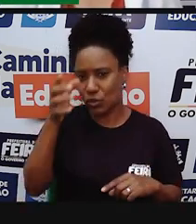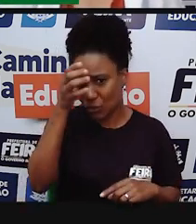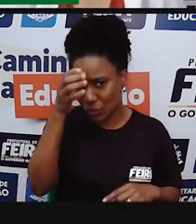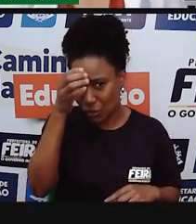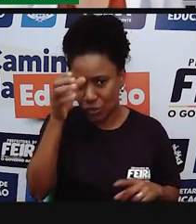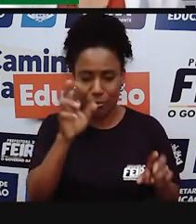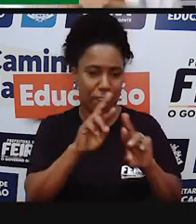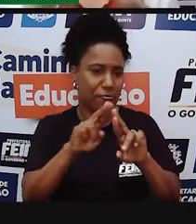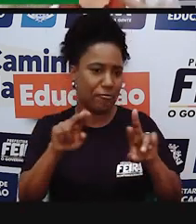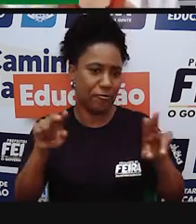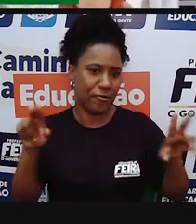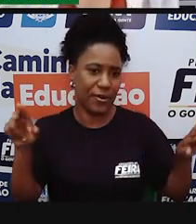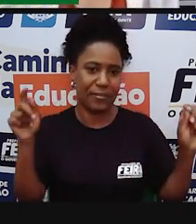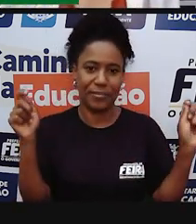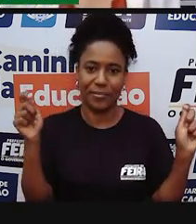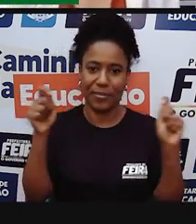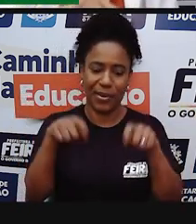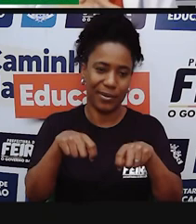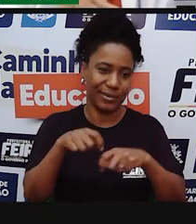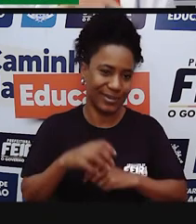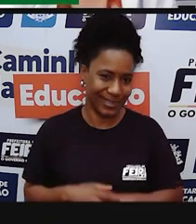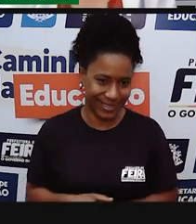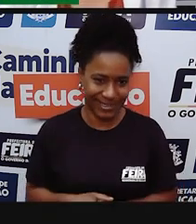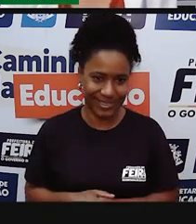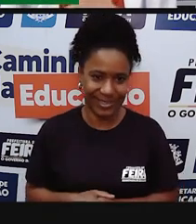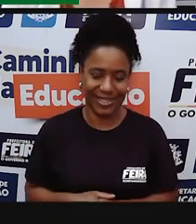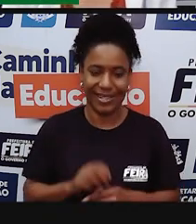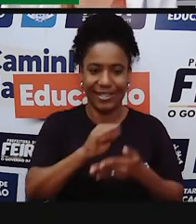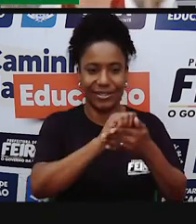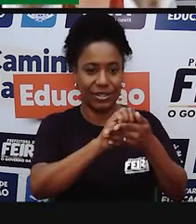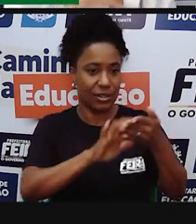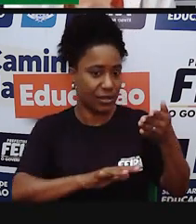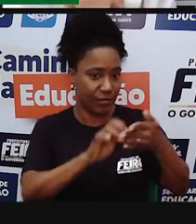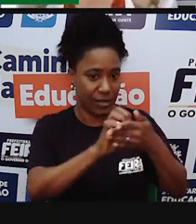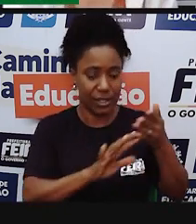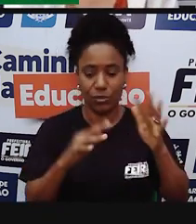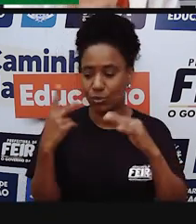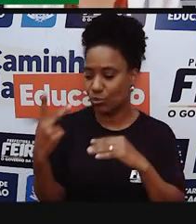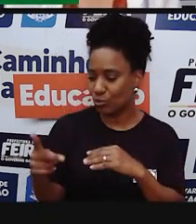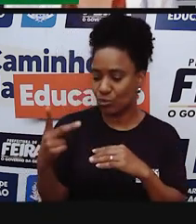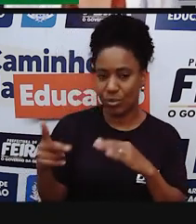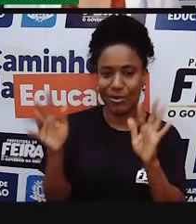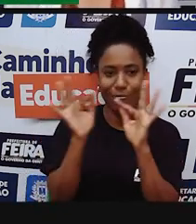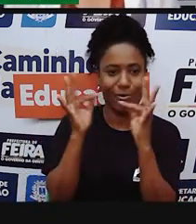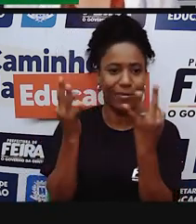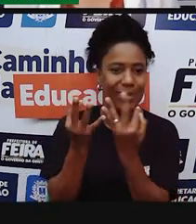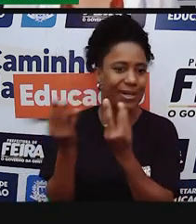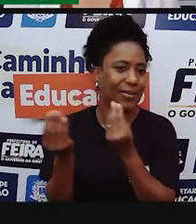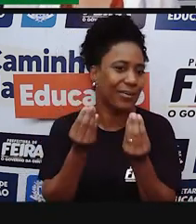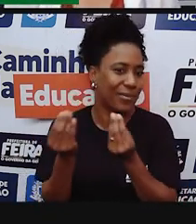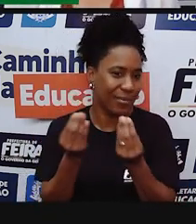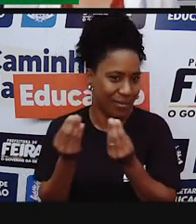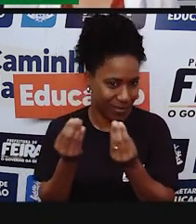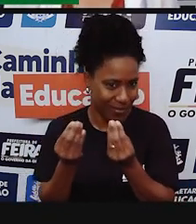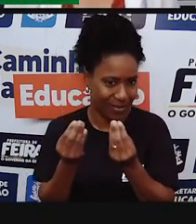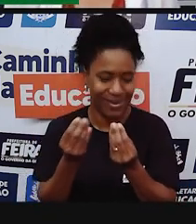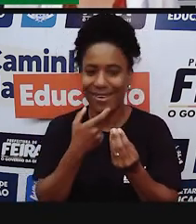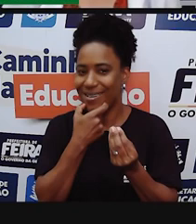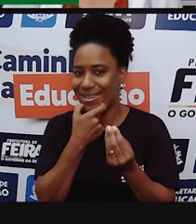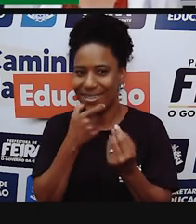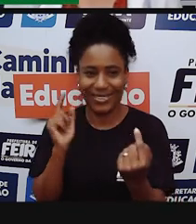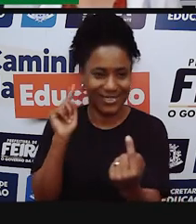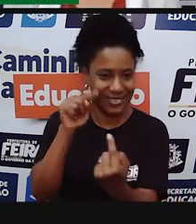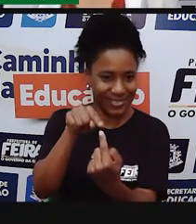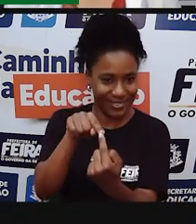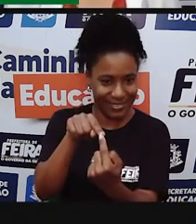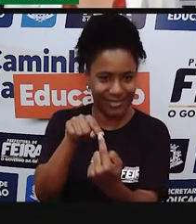enfim você irá fazer a sua actividade de acordo com a composição EA divisão de sua